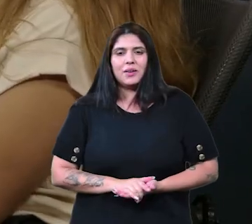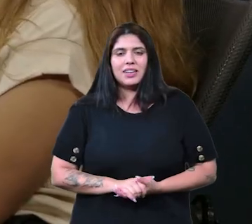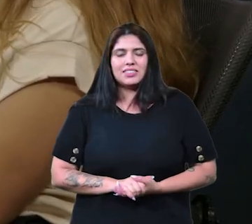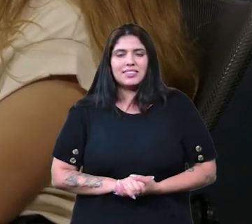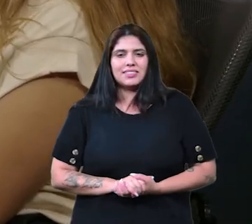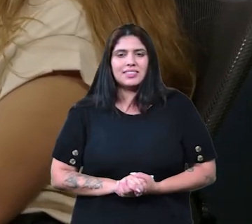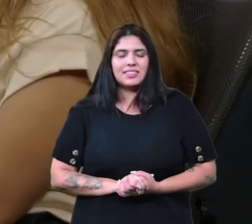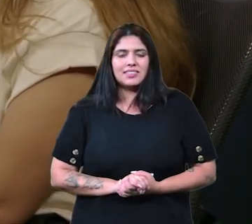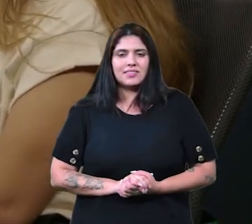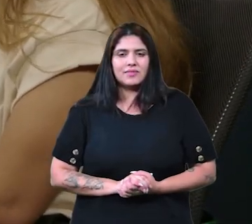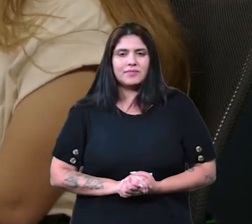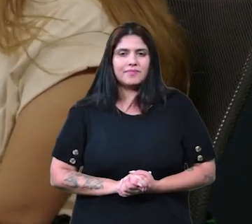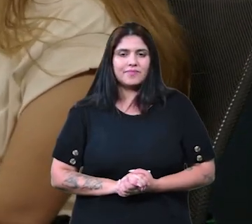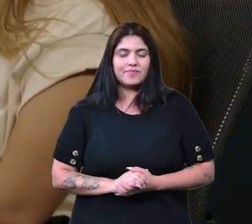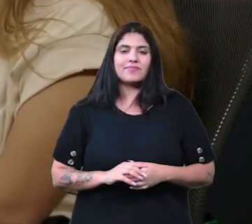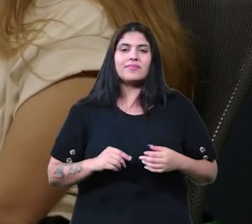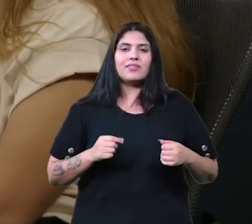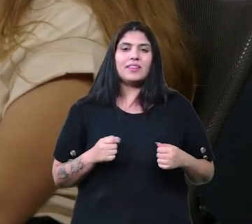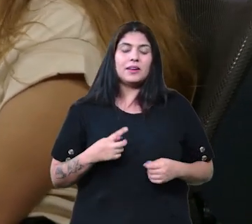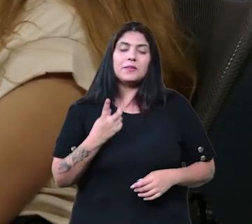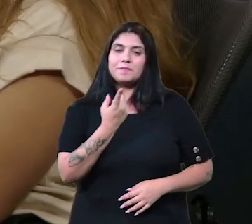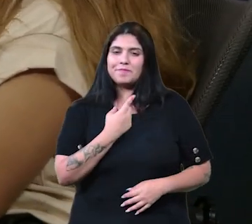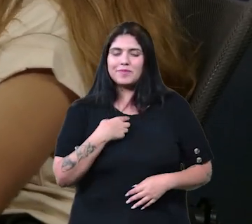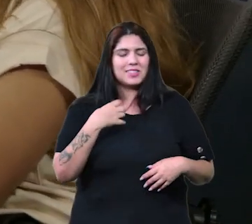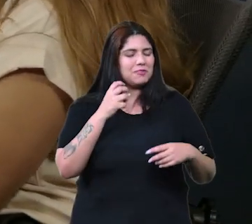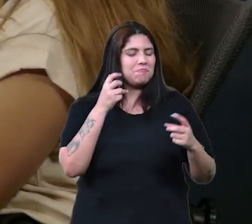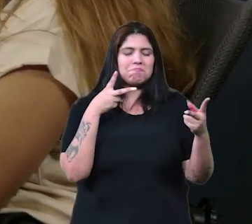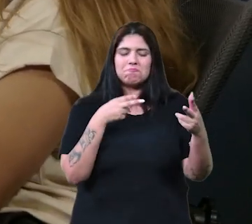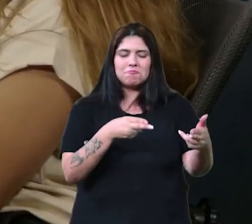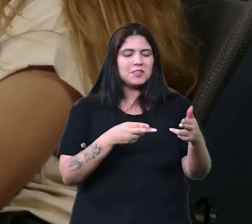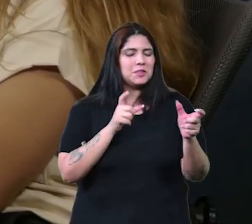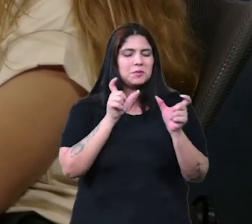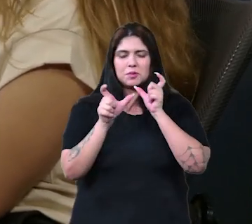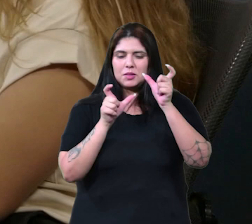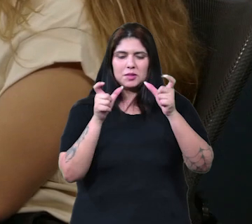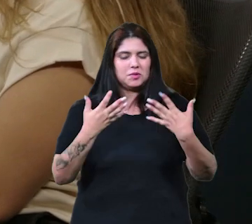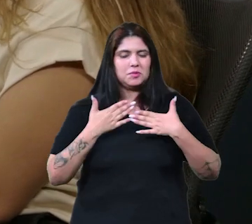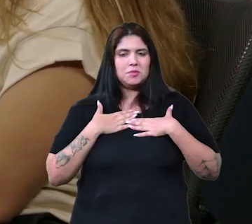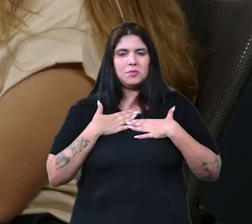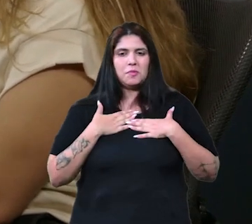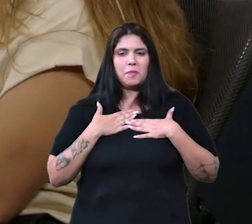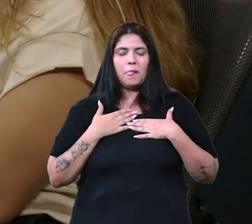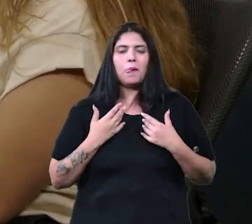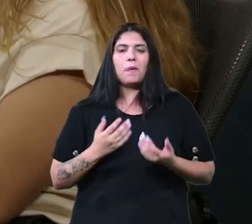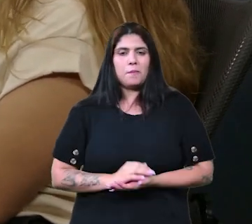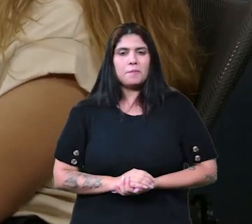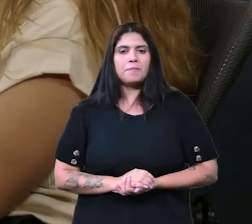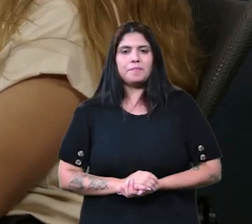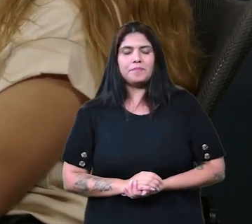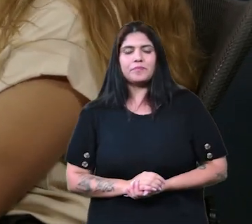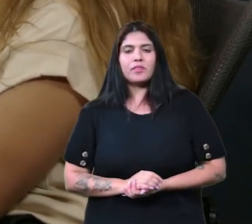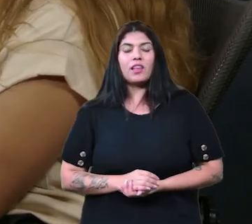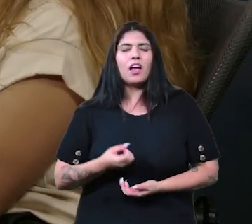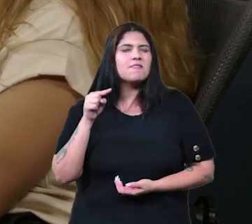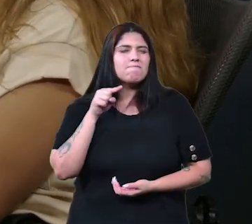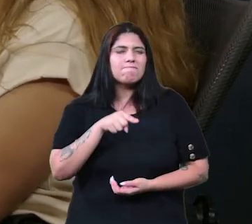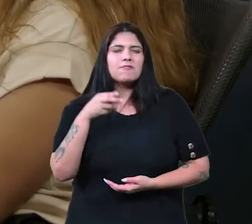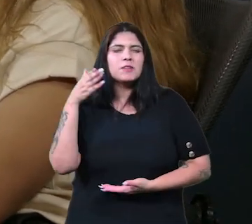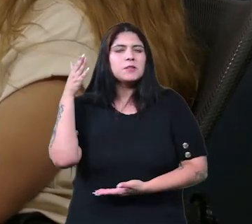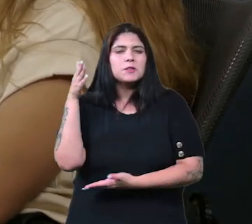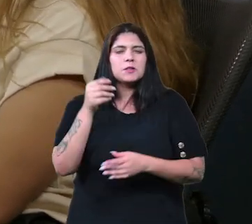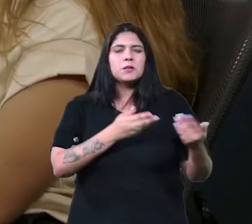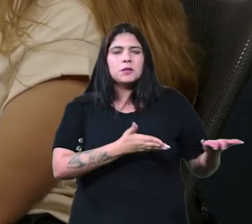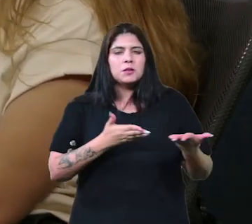Faço as palavras da Jamília minha, porque ela conseguiu abordar exatamente o que eu ia falar, mas a hospitalidade, por ela já estar no nosso